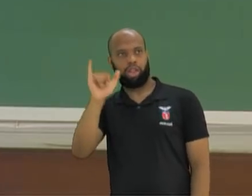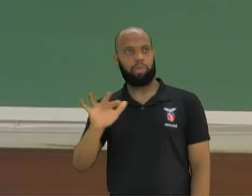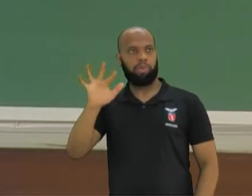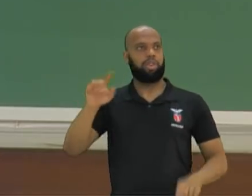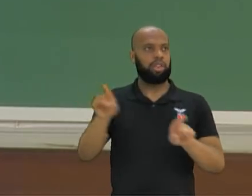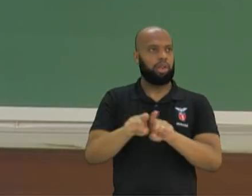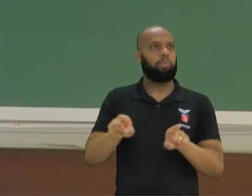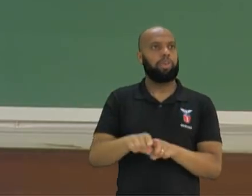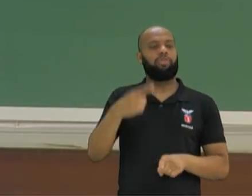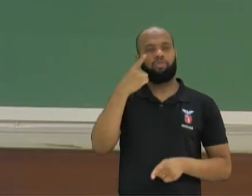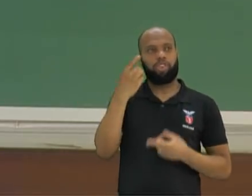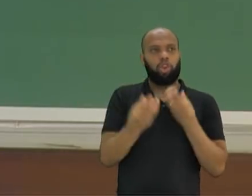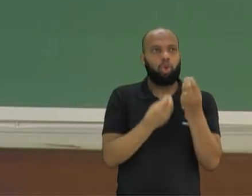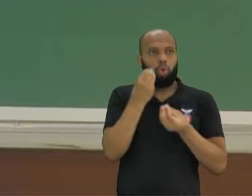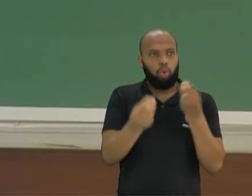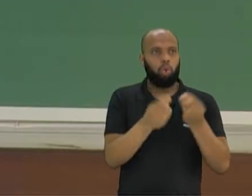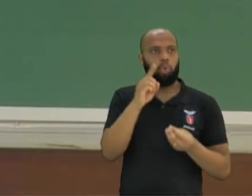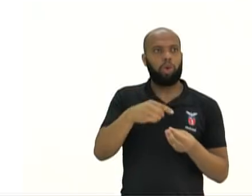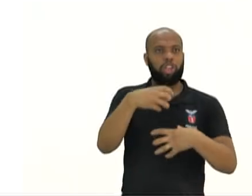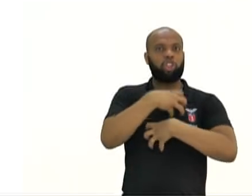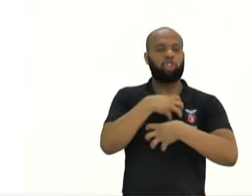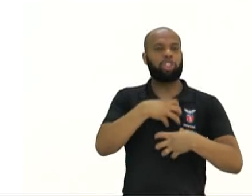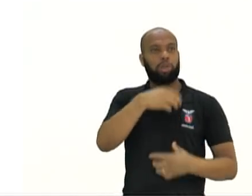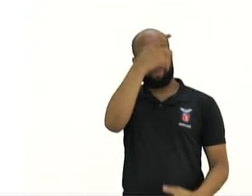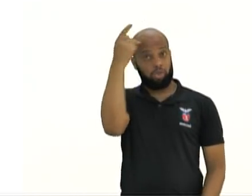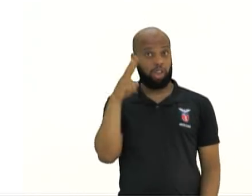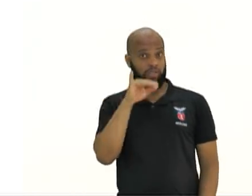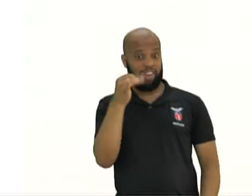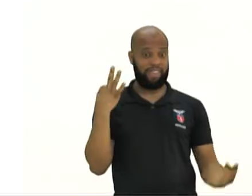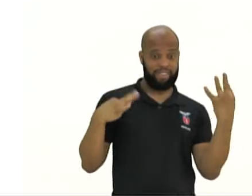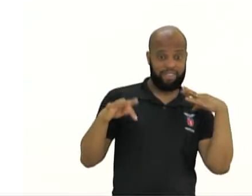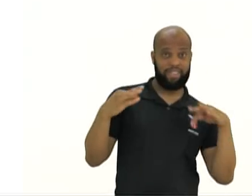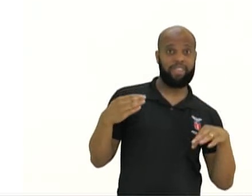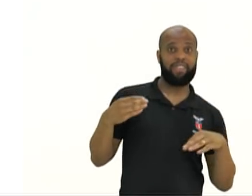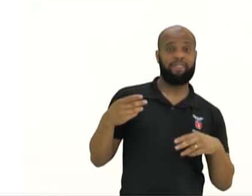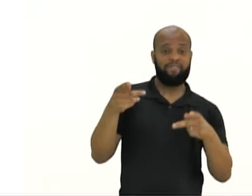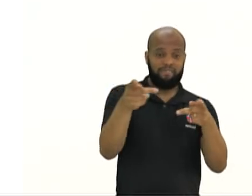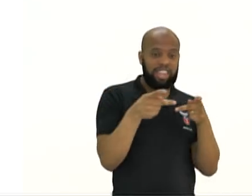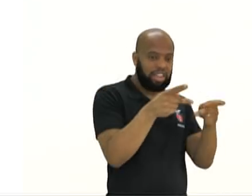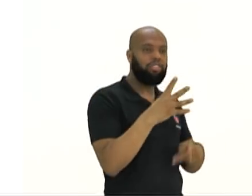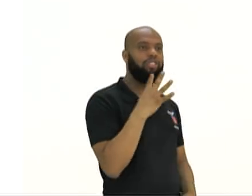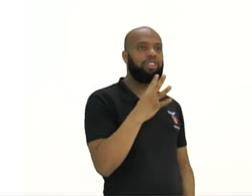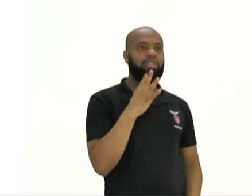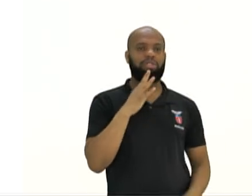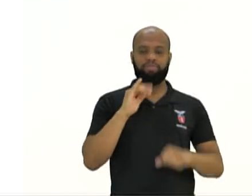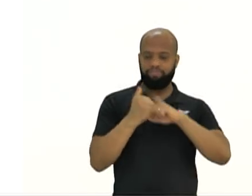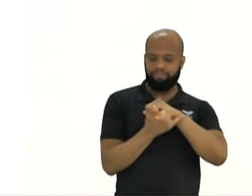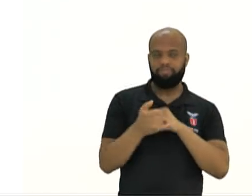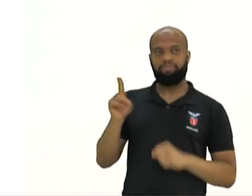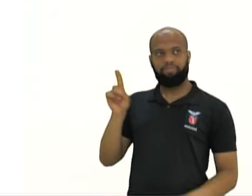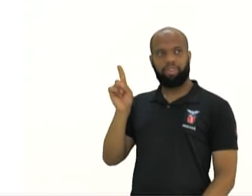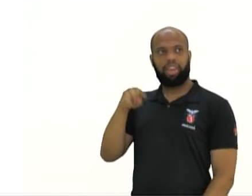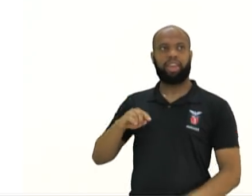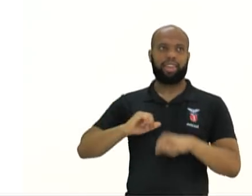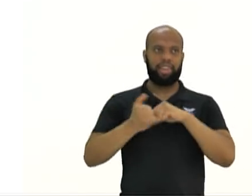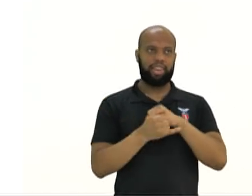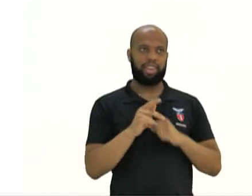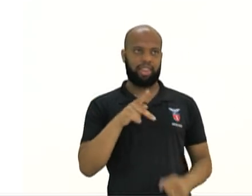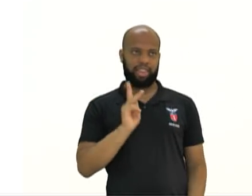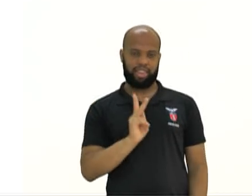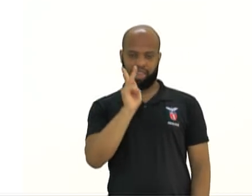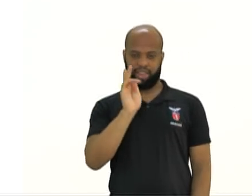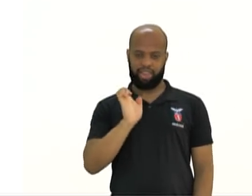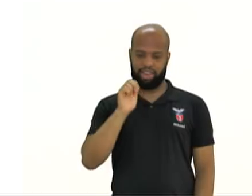ideia do cenário que o turista encontra, né, nas ilhas do Pacífico. Aqui as Ilhas Kennedy,